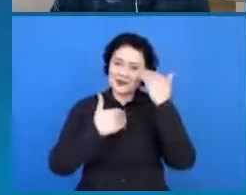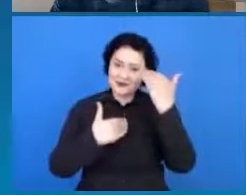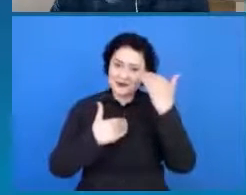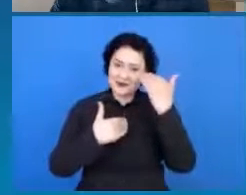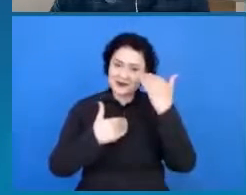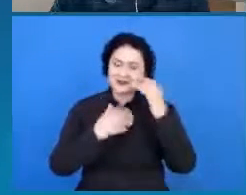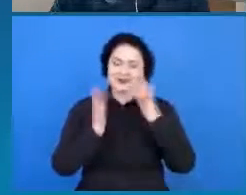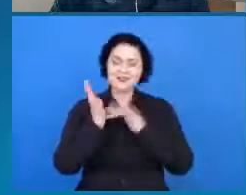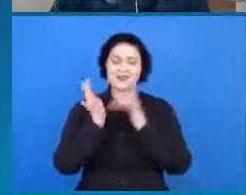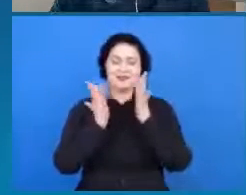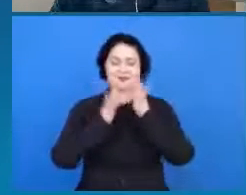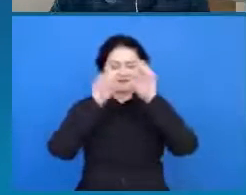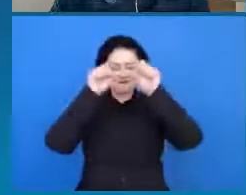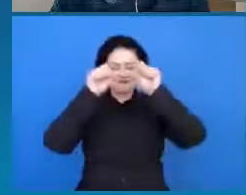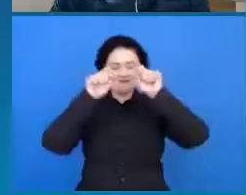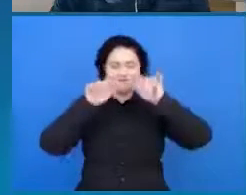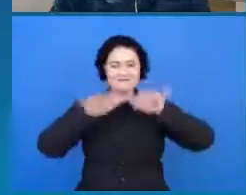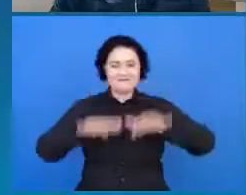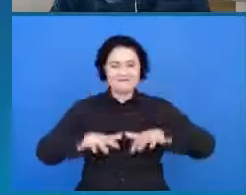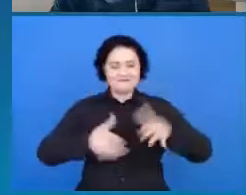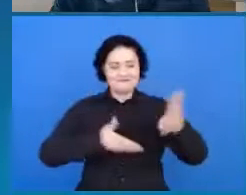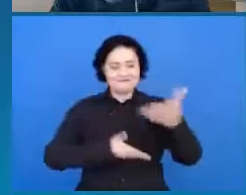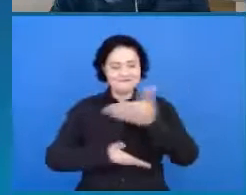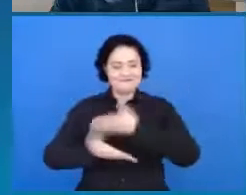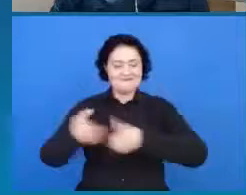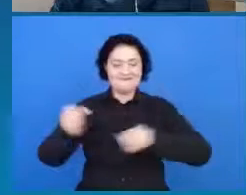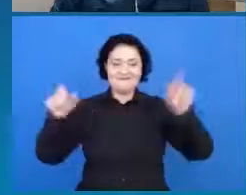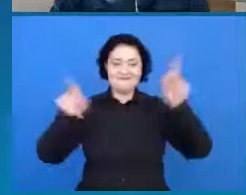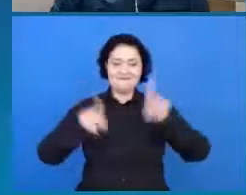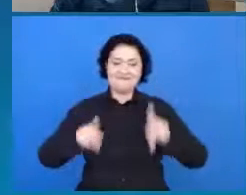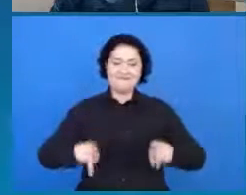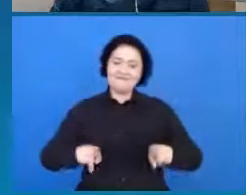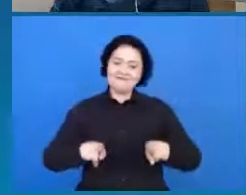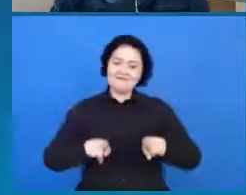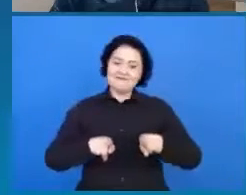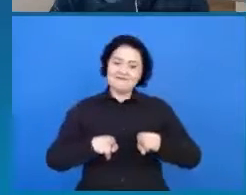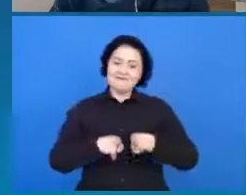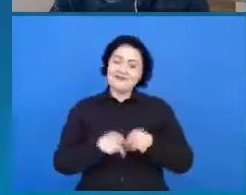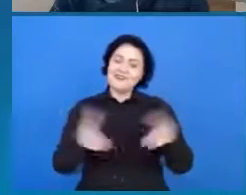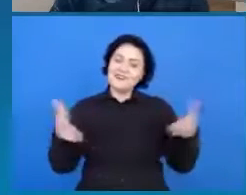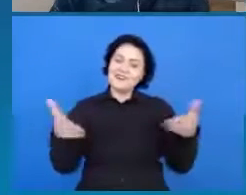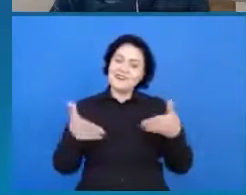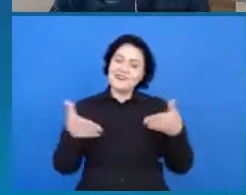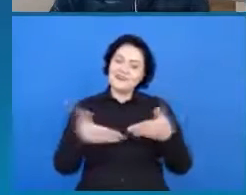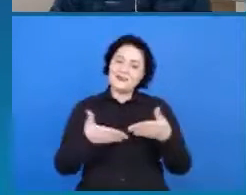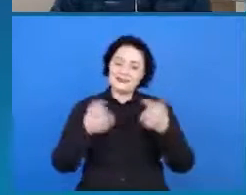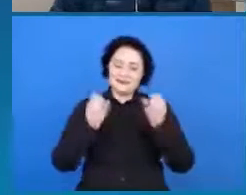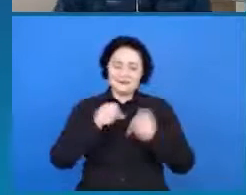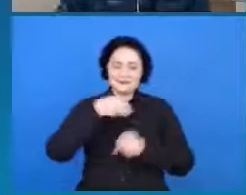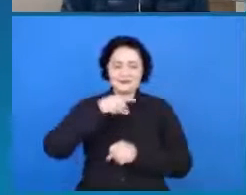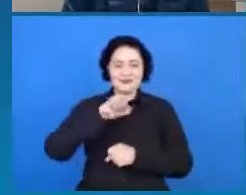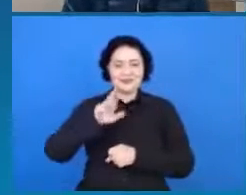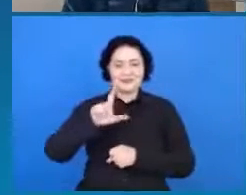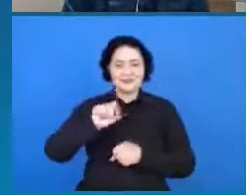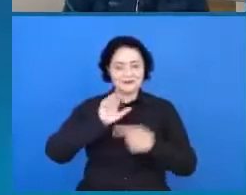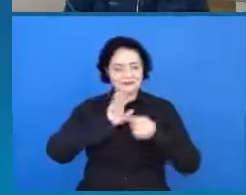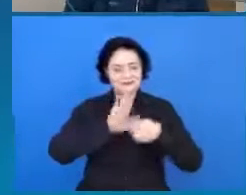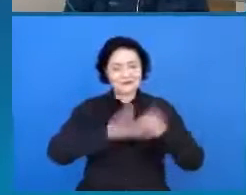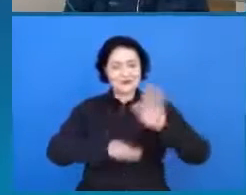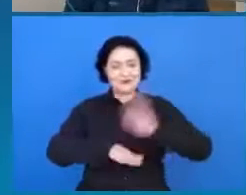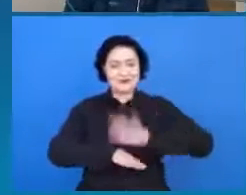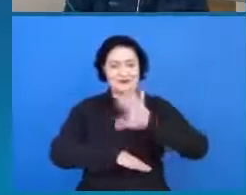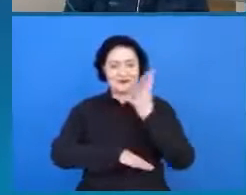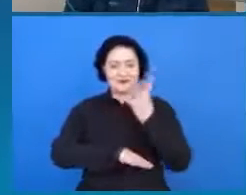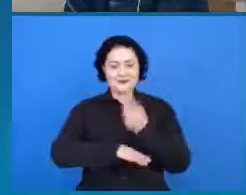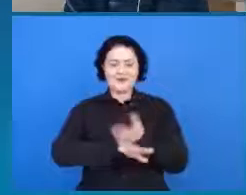Jesus abençoe envolva em paz e vamos lá Marcelino para o Momento